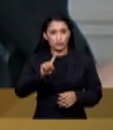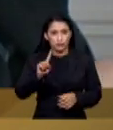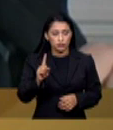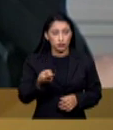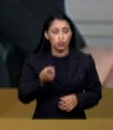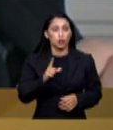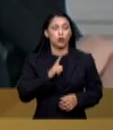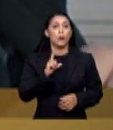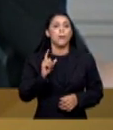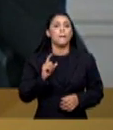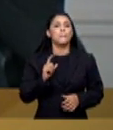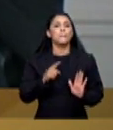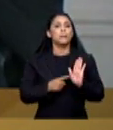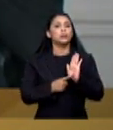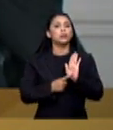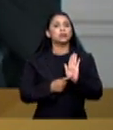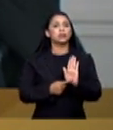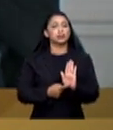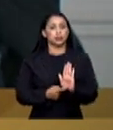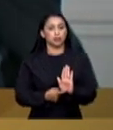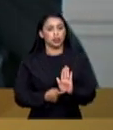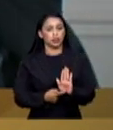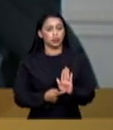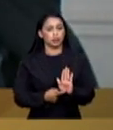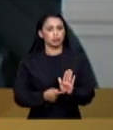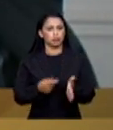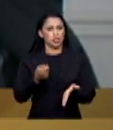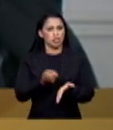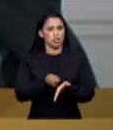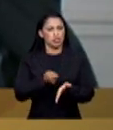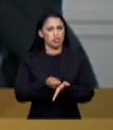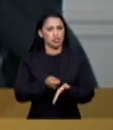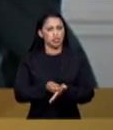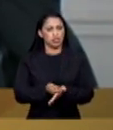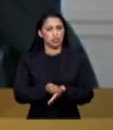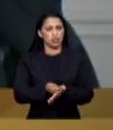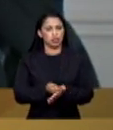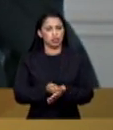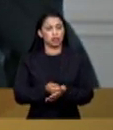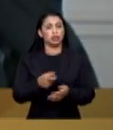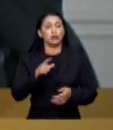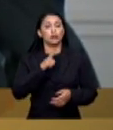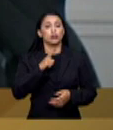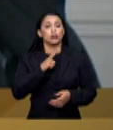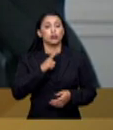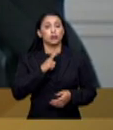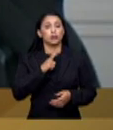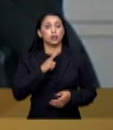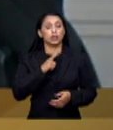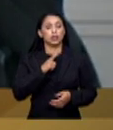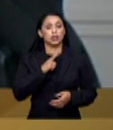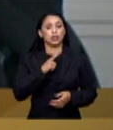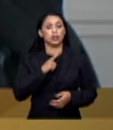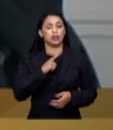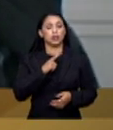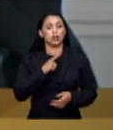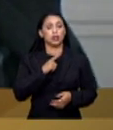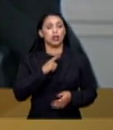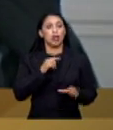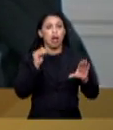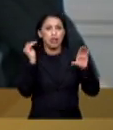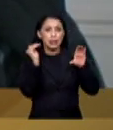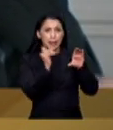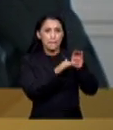Sendo facultado exigir do impetrante caução, fiança ou depósito com o objetivo